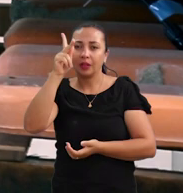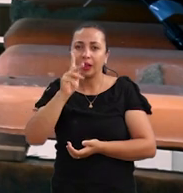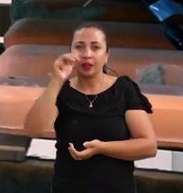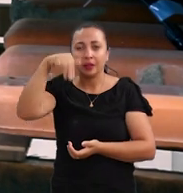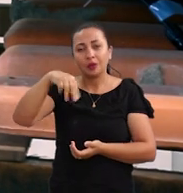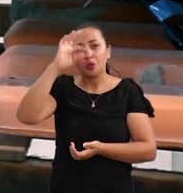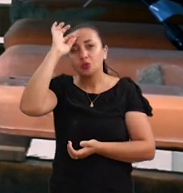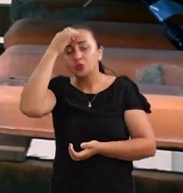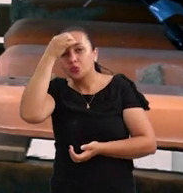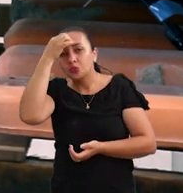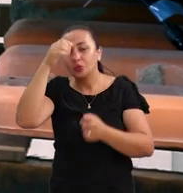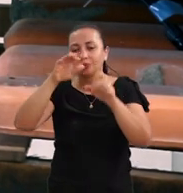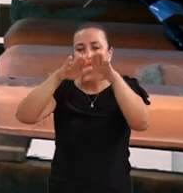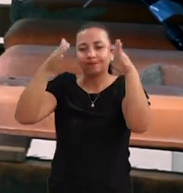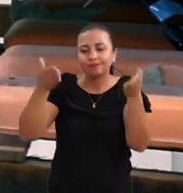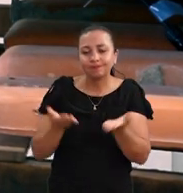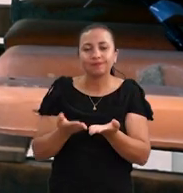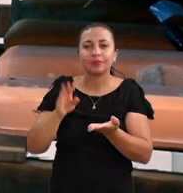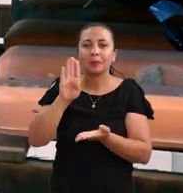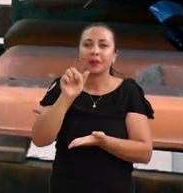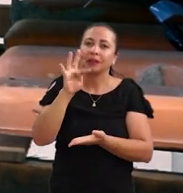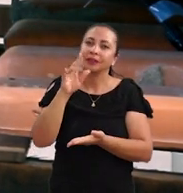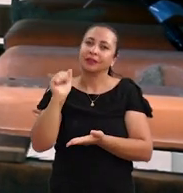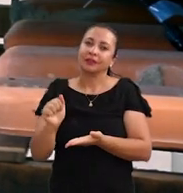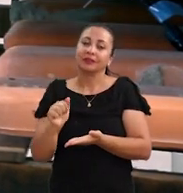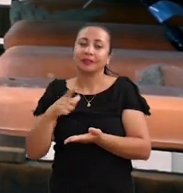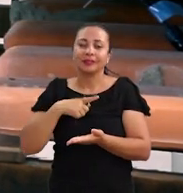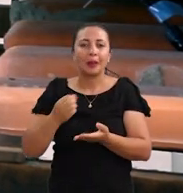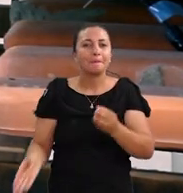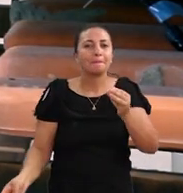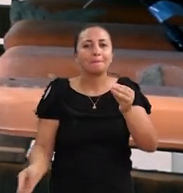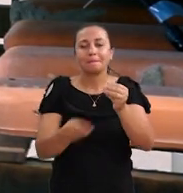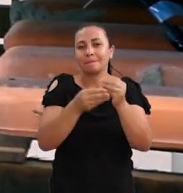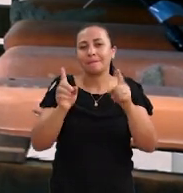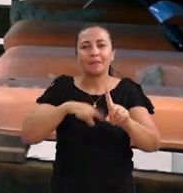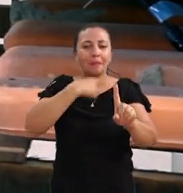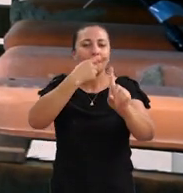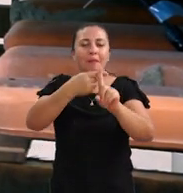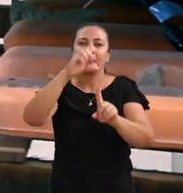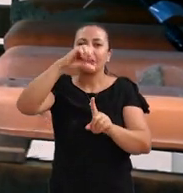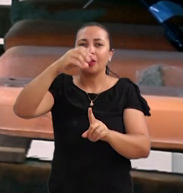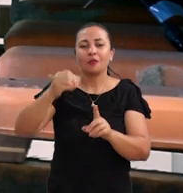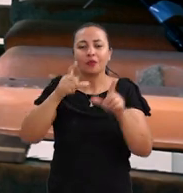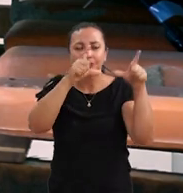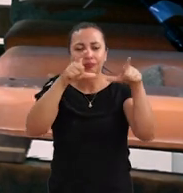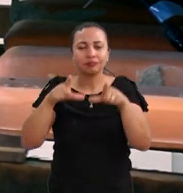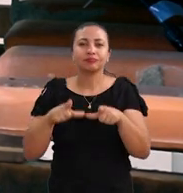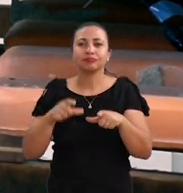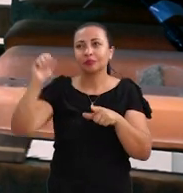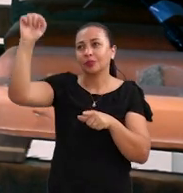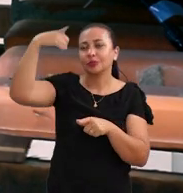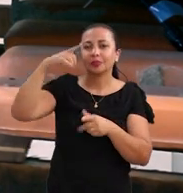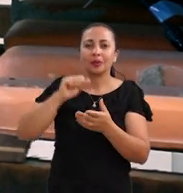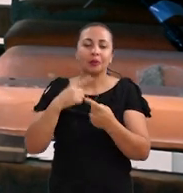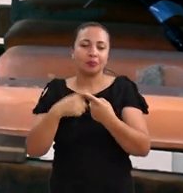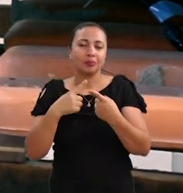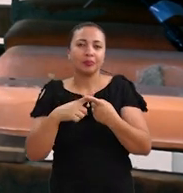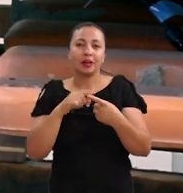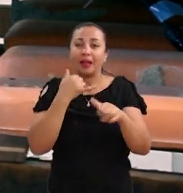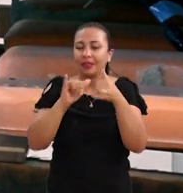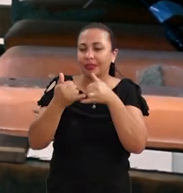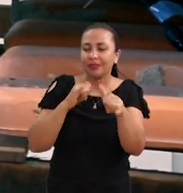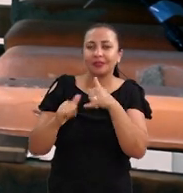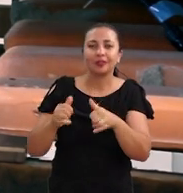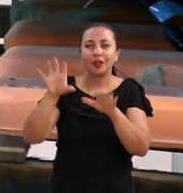de autonomia somente na bateria. Ele é complementado com mais 90 pelo painel, porque a quantidade de energia que a bateria